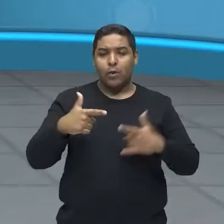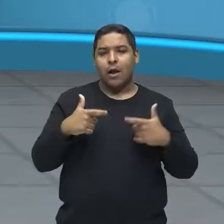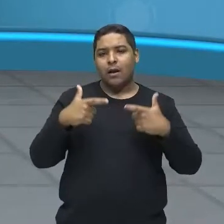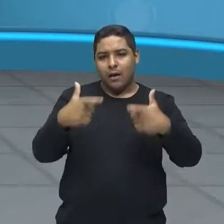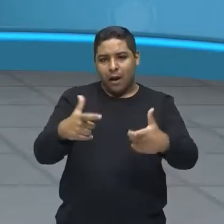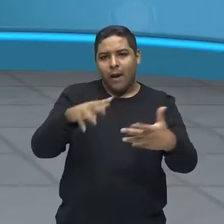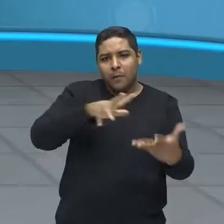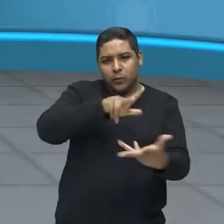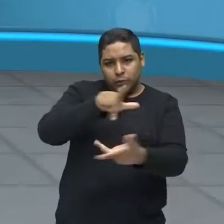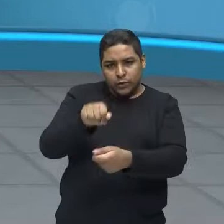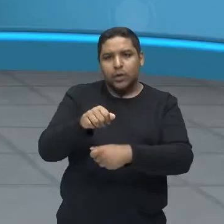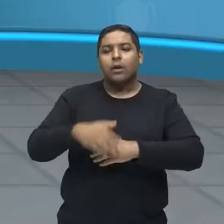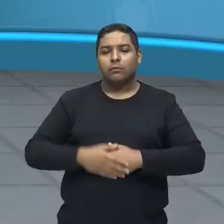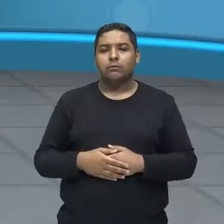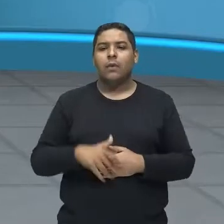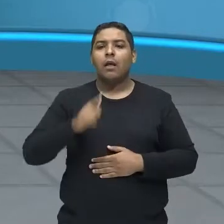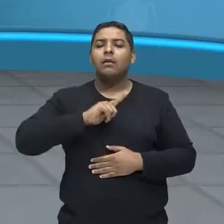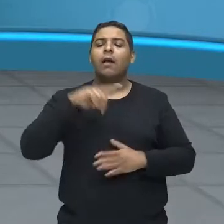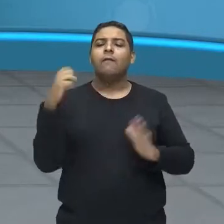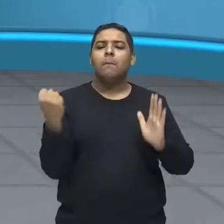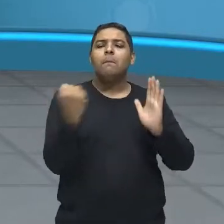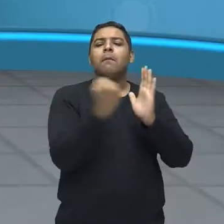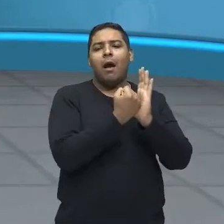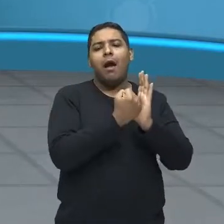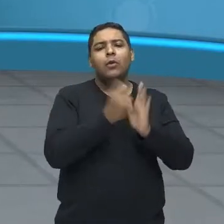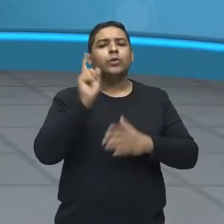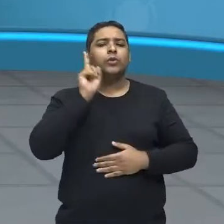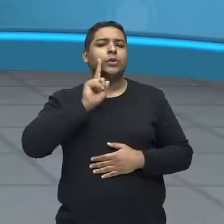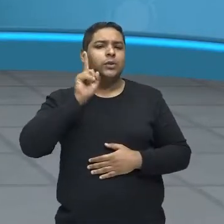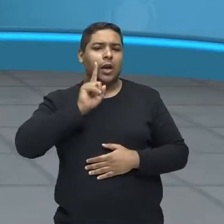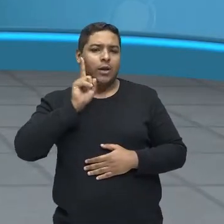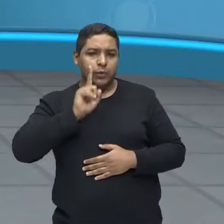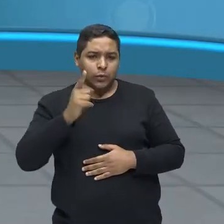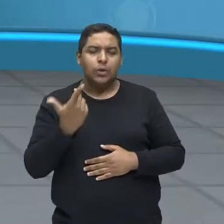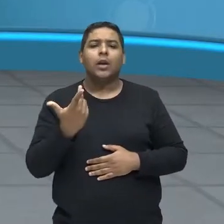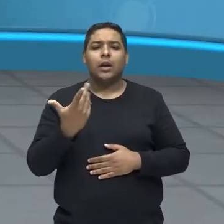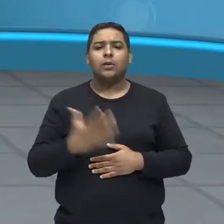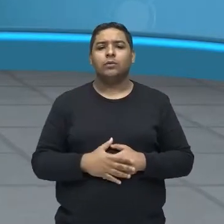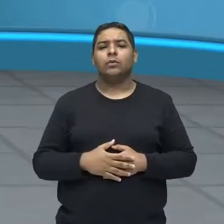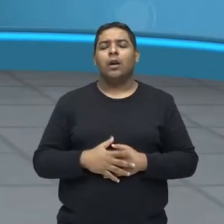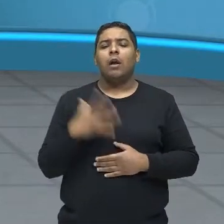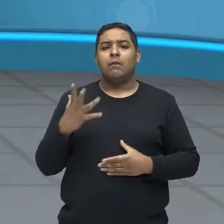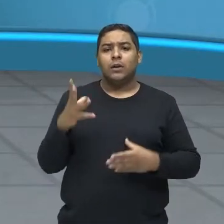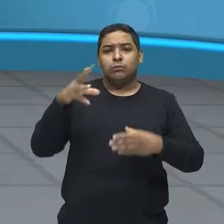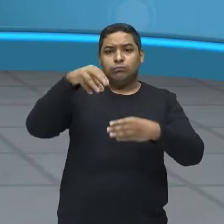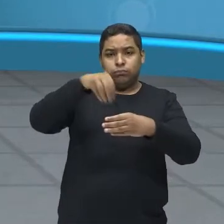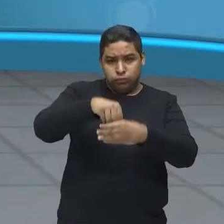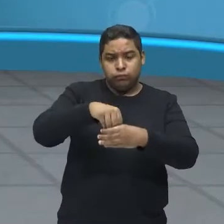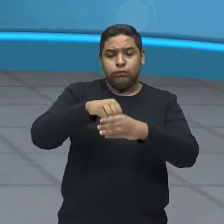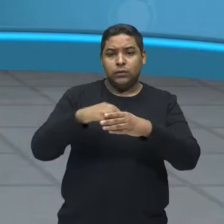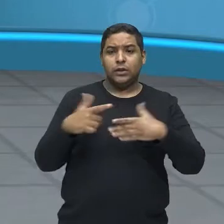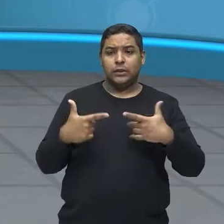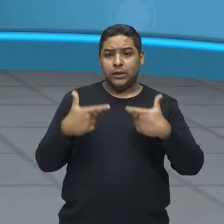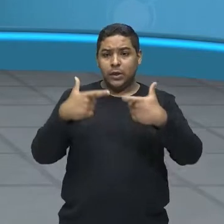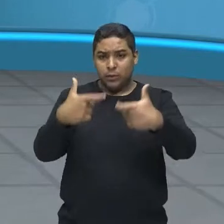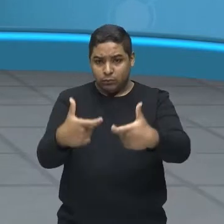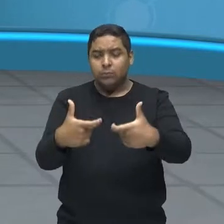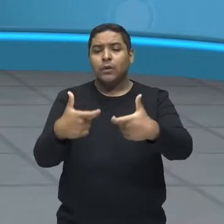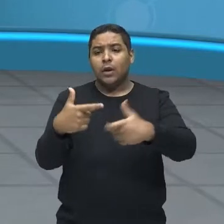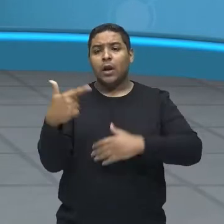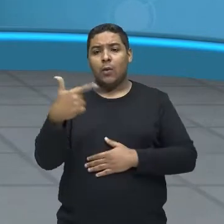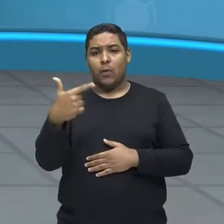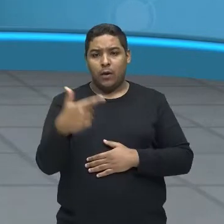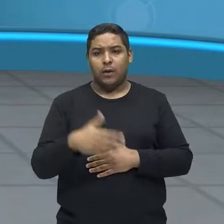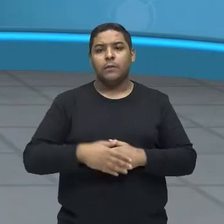ali em que os Estados Unidos estavam inseridos na parte em que a Segunda Guerra Mundial, os países aliados,